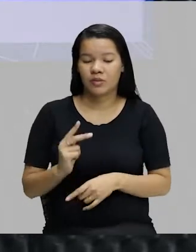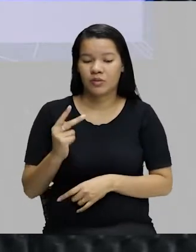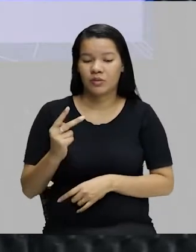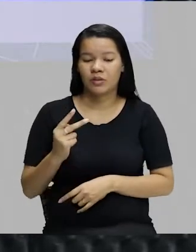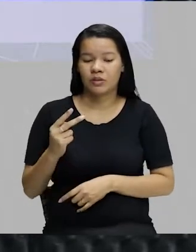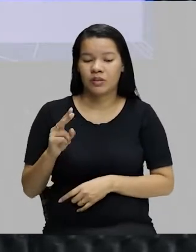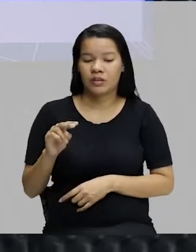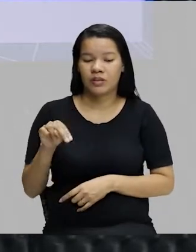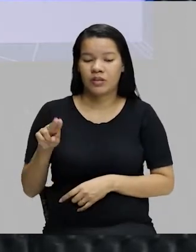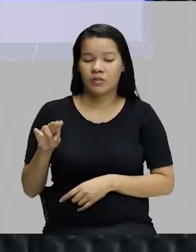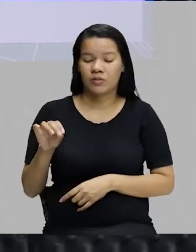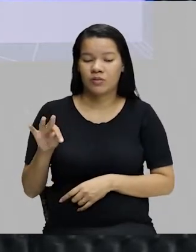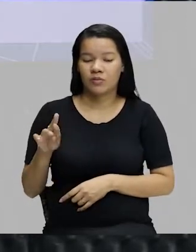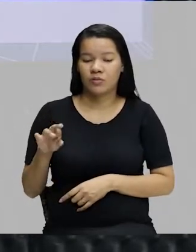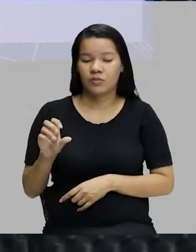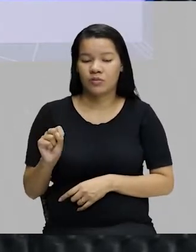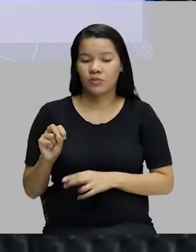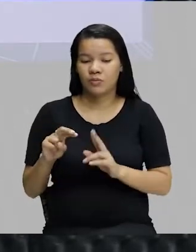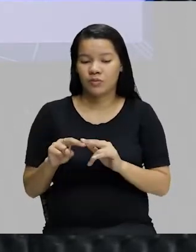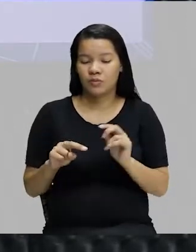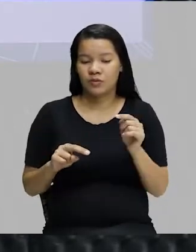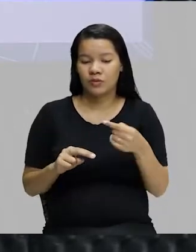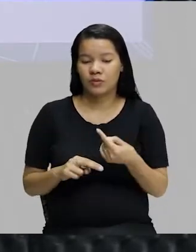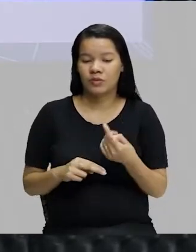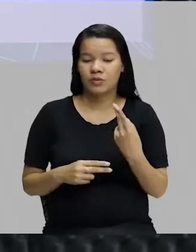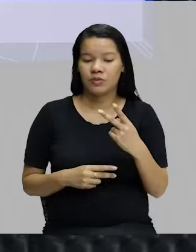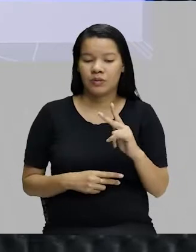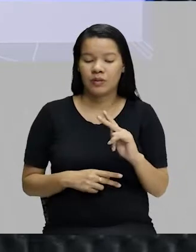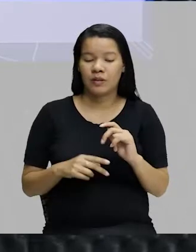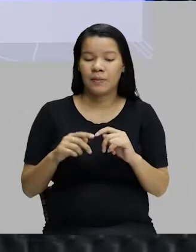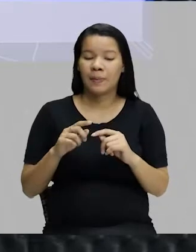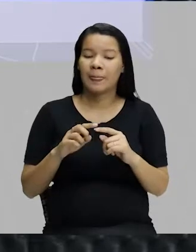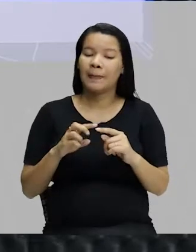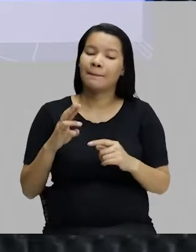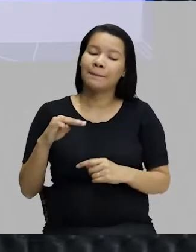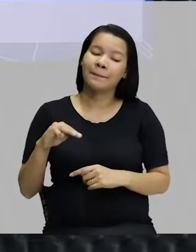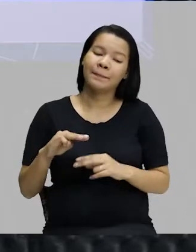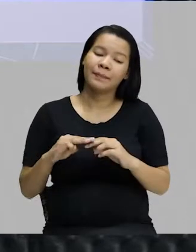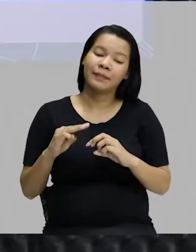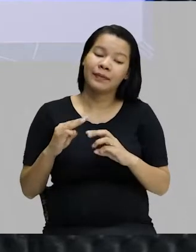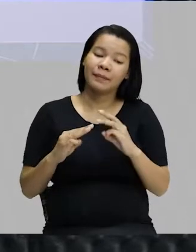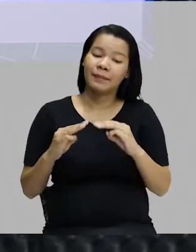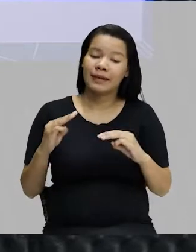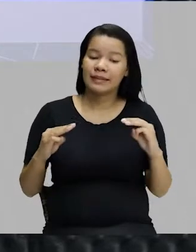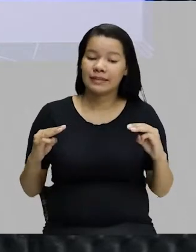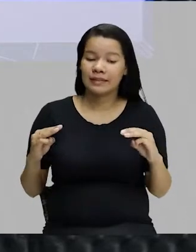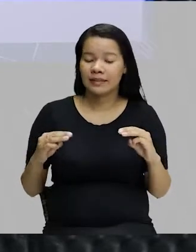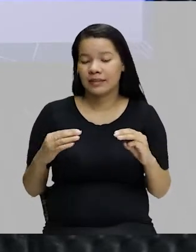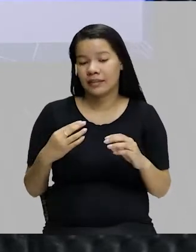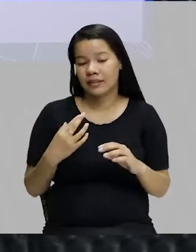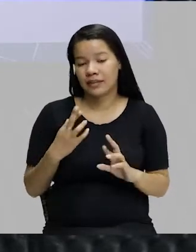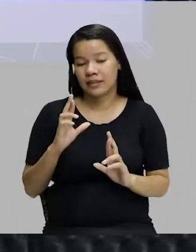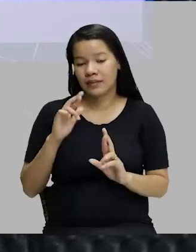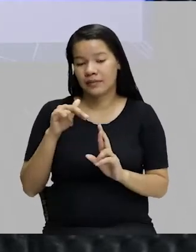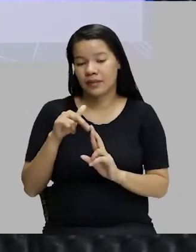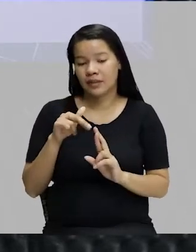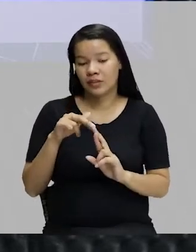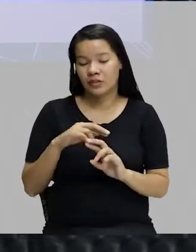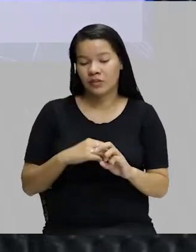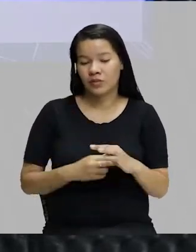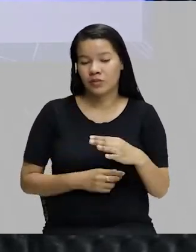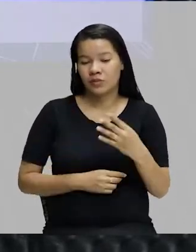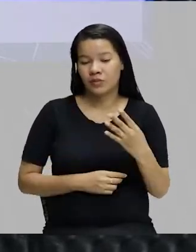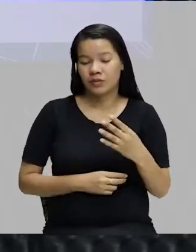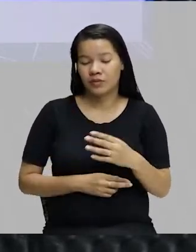nêutrons. Por isso que a sua massa ela vai corresponder a 4, tudo bem? Vai corresponder a 4.